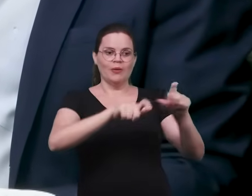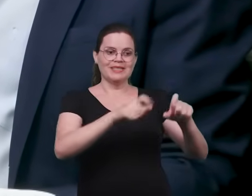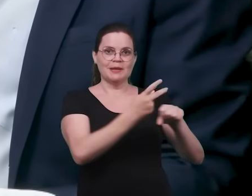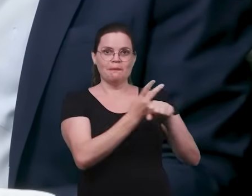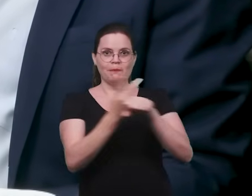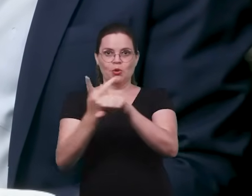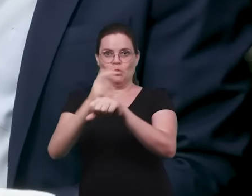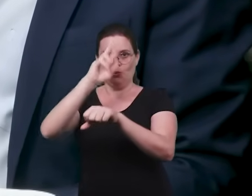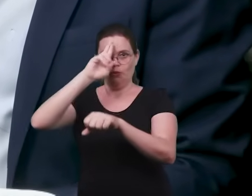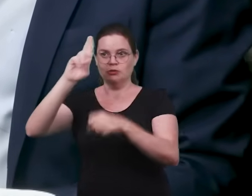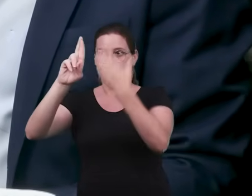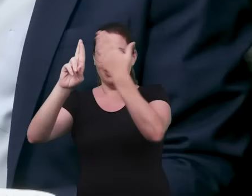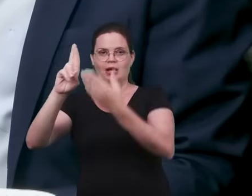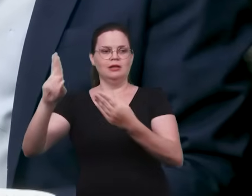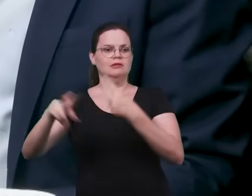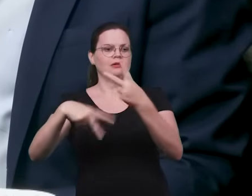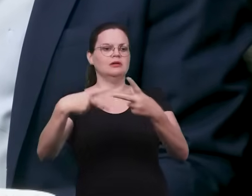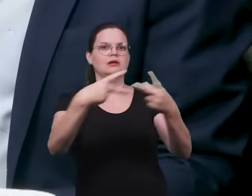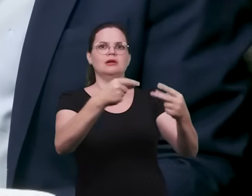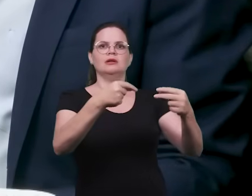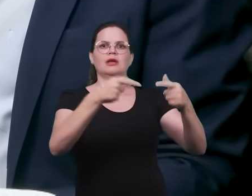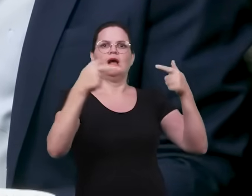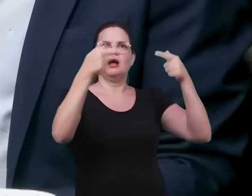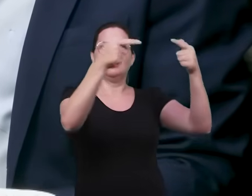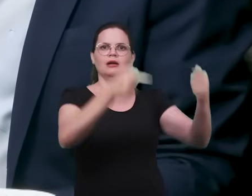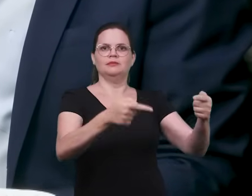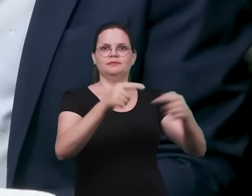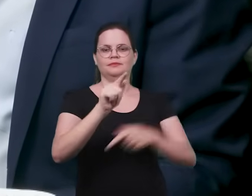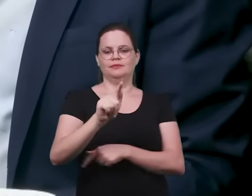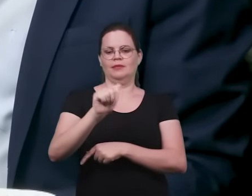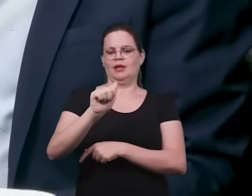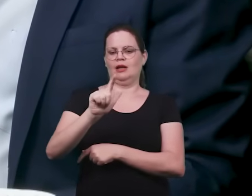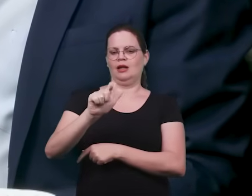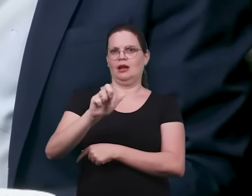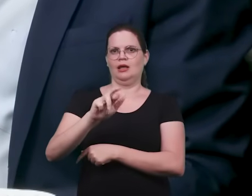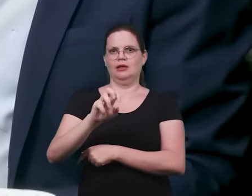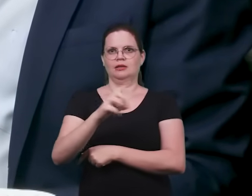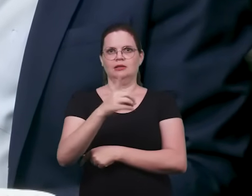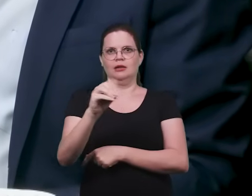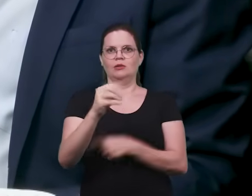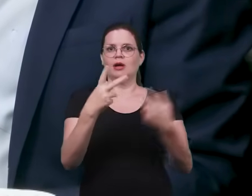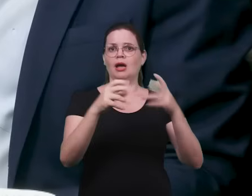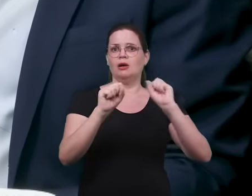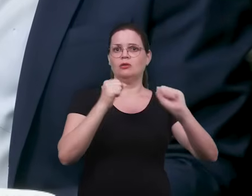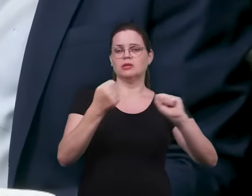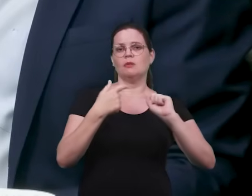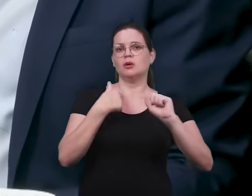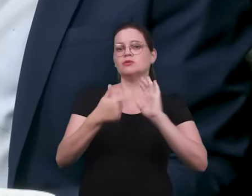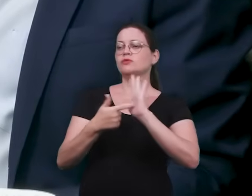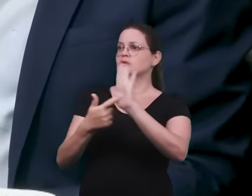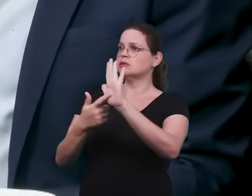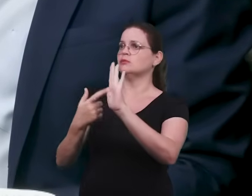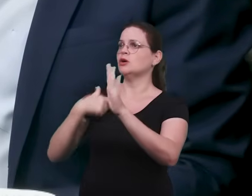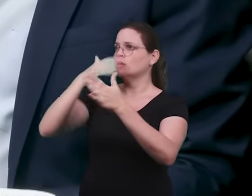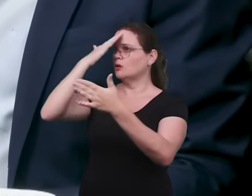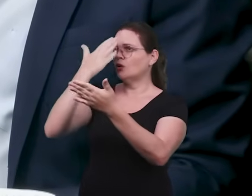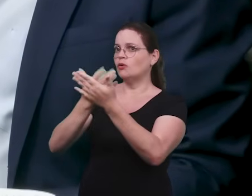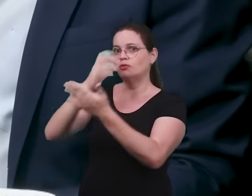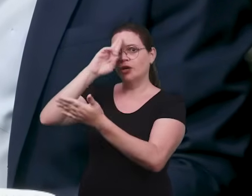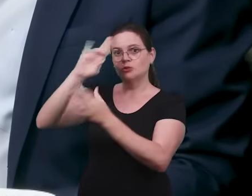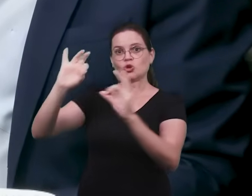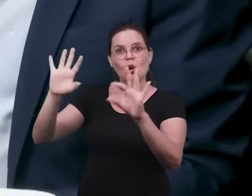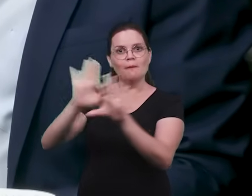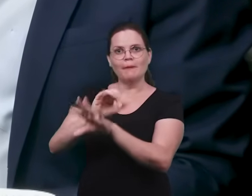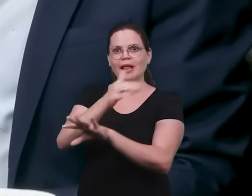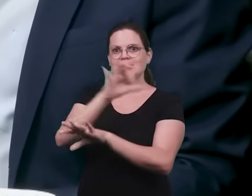Como diz o salmista, entrega o teu caminho ao Senhor, confia nele e ele tudo fará. O problema das pessoas é que